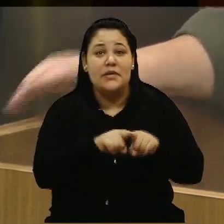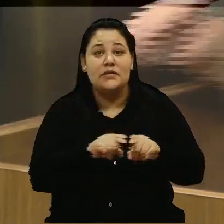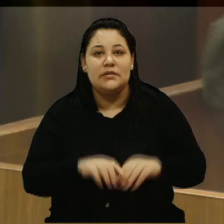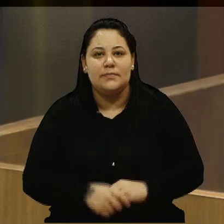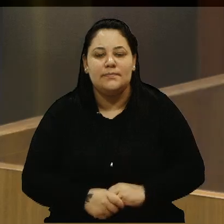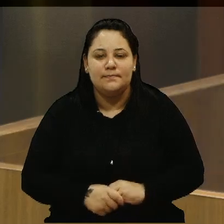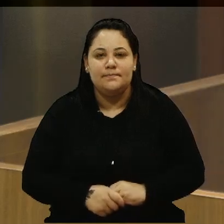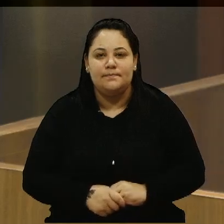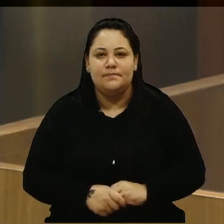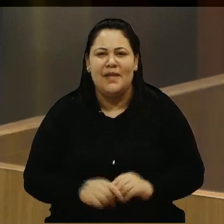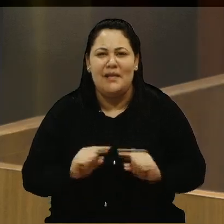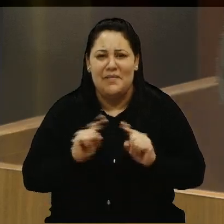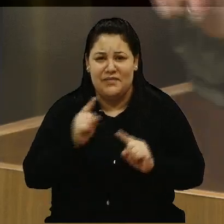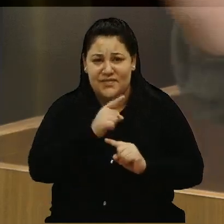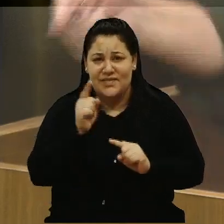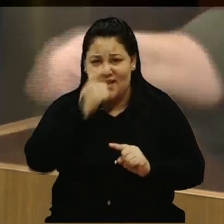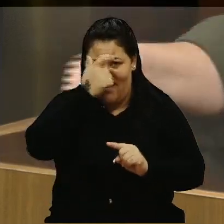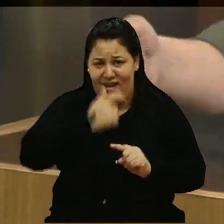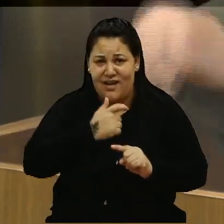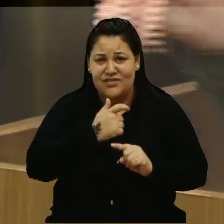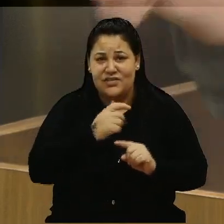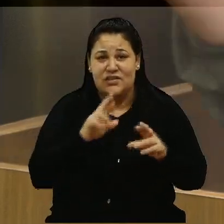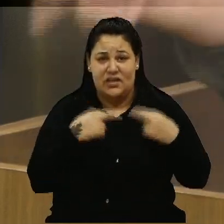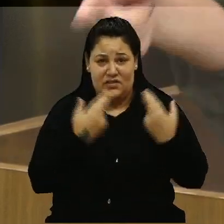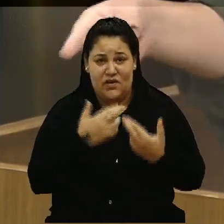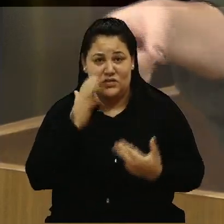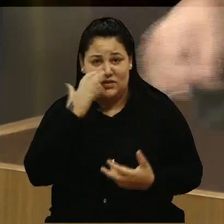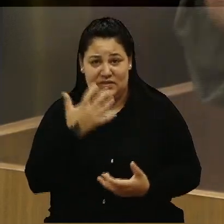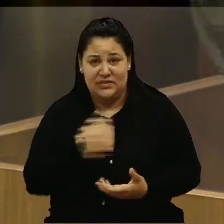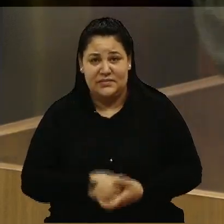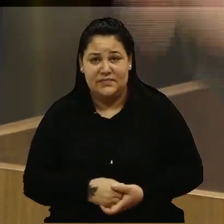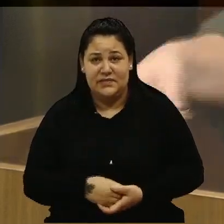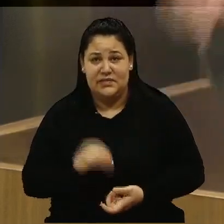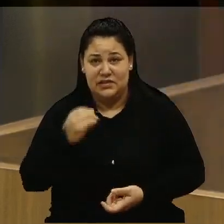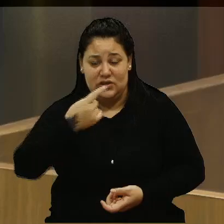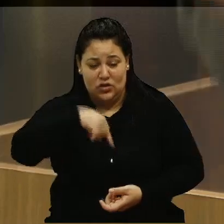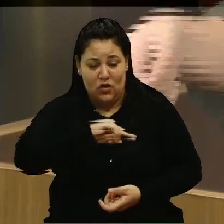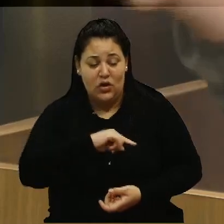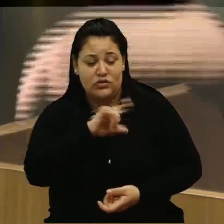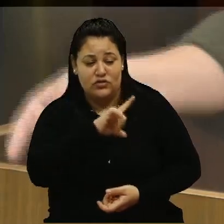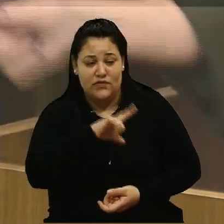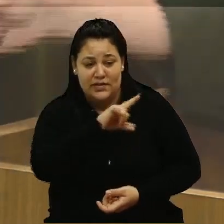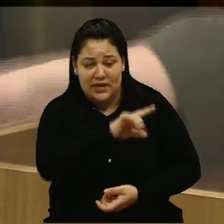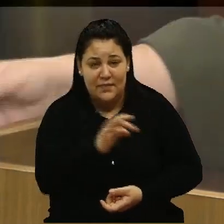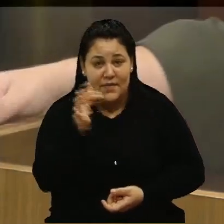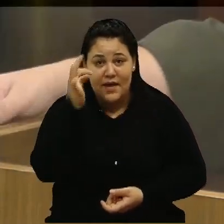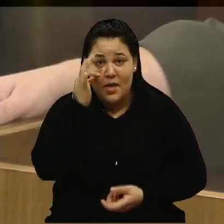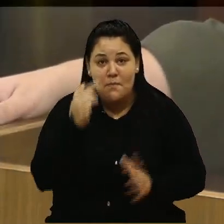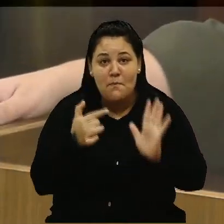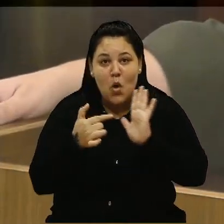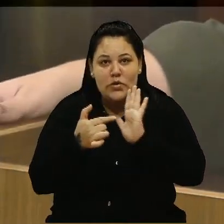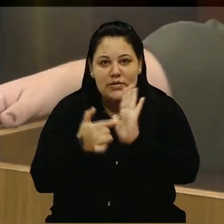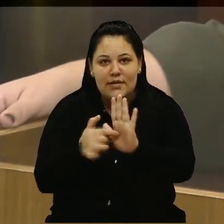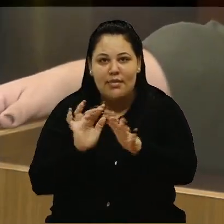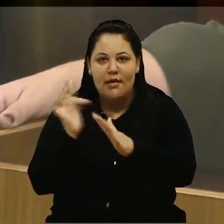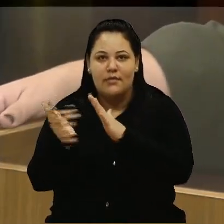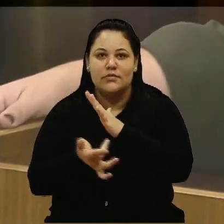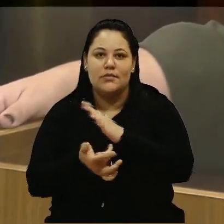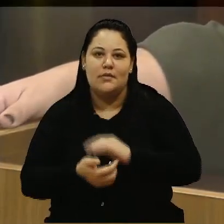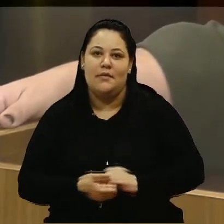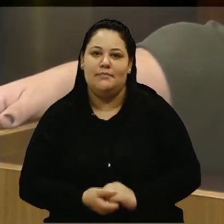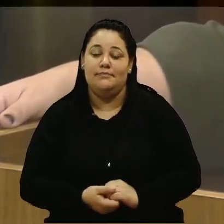será que essa reunião teria acontecido se nós não tivéssemos ido lá, ido para a mídia falar?